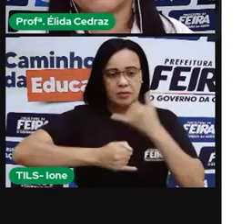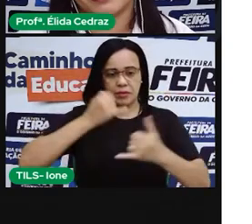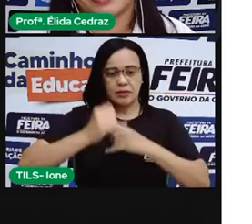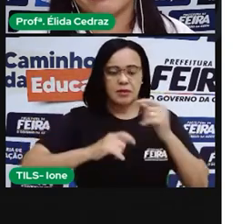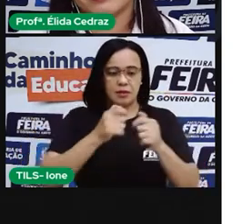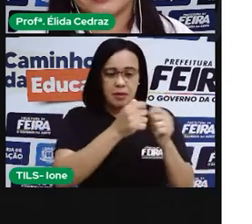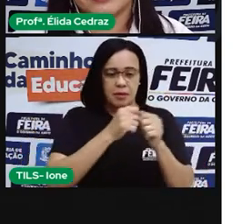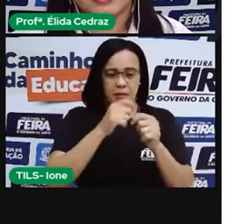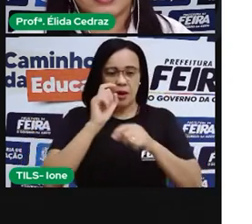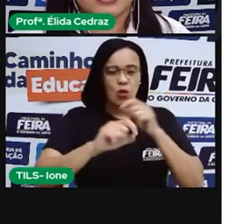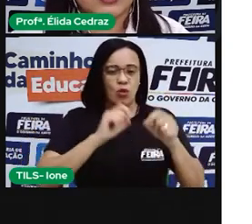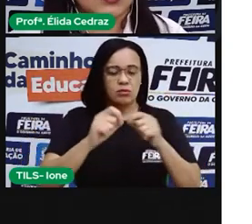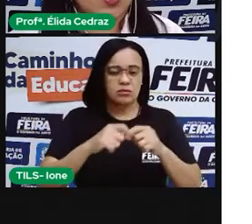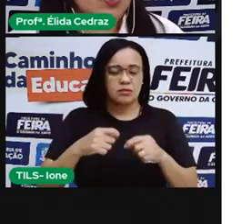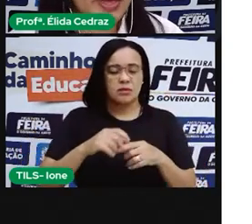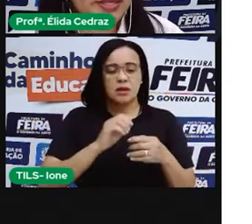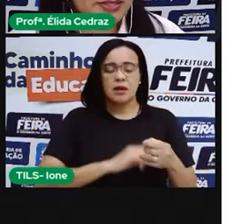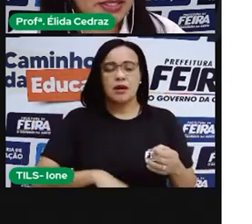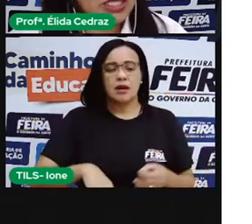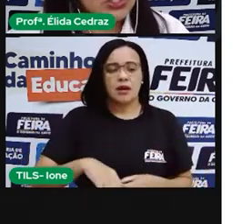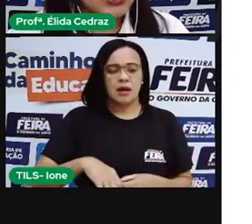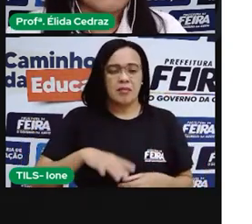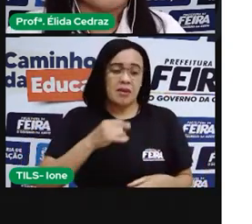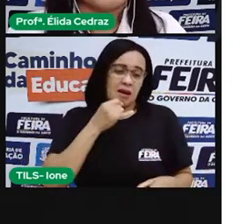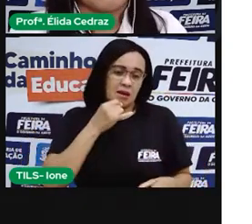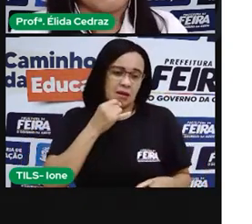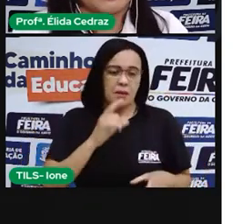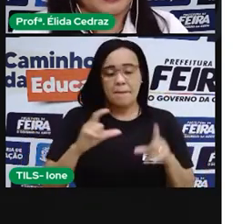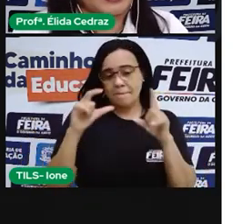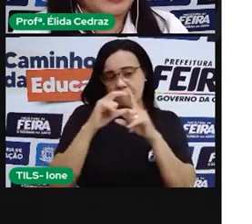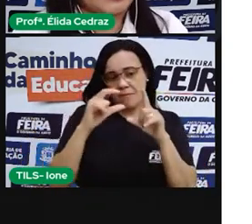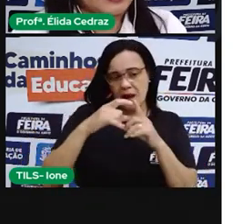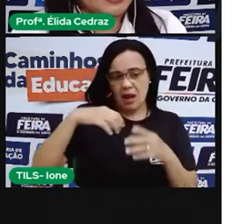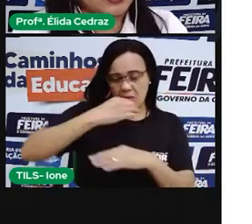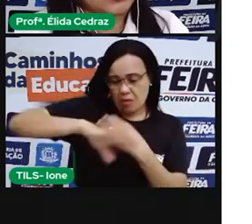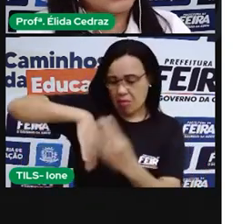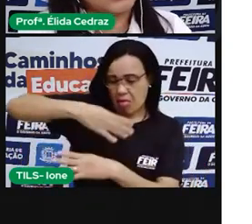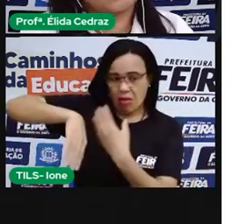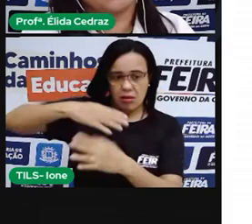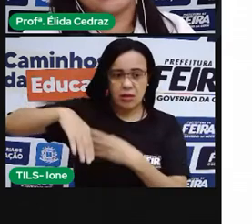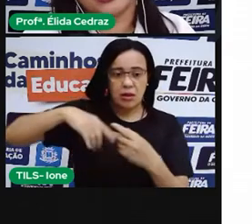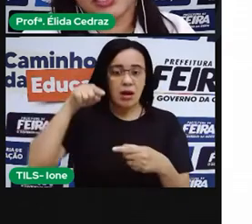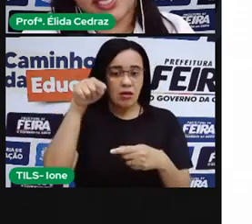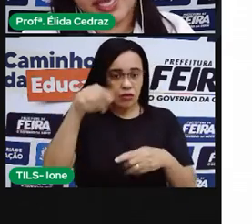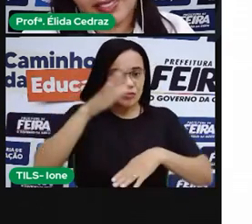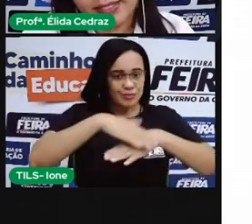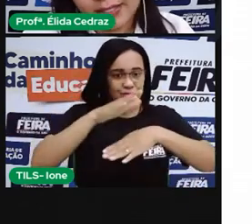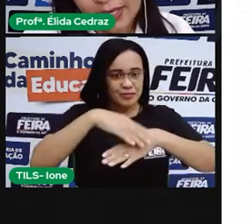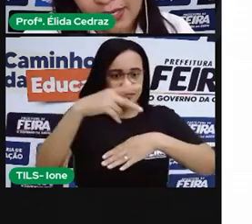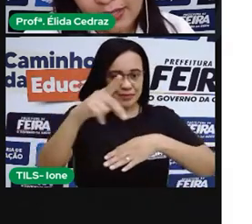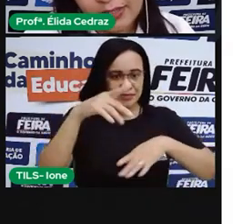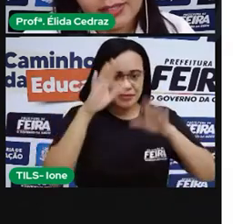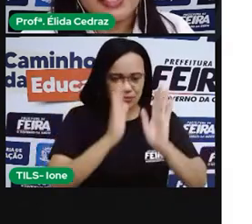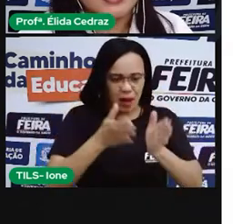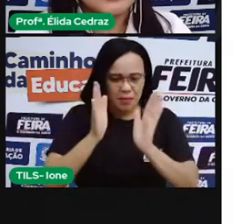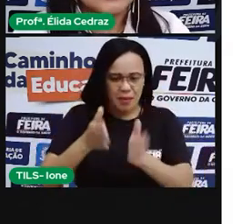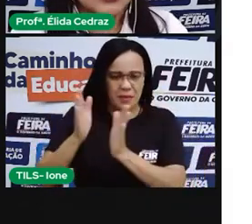Organizando as palavras escritas com S, nós vamos separar as que têm som de S